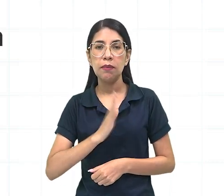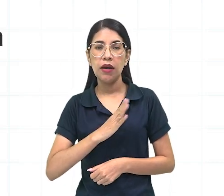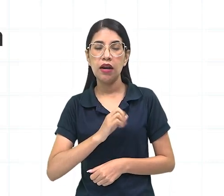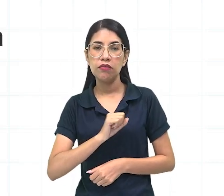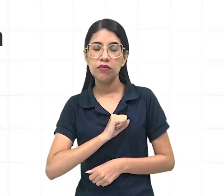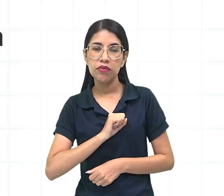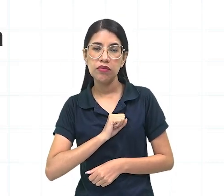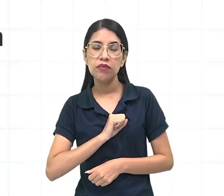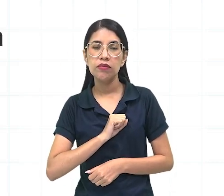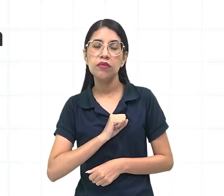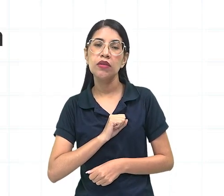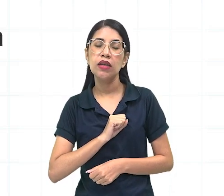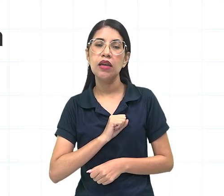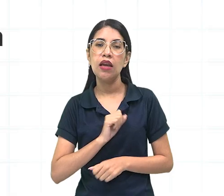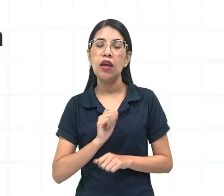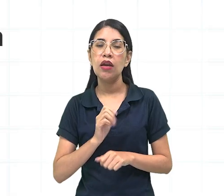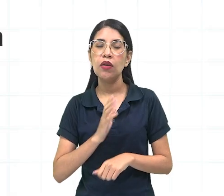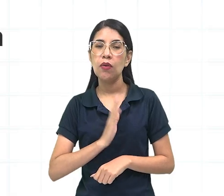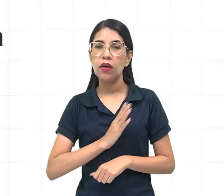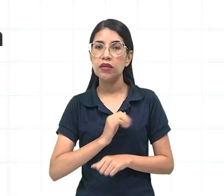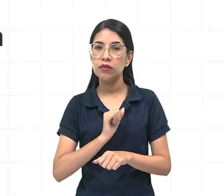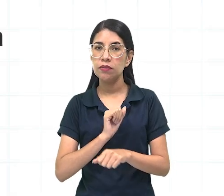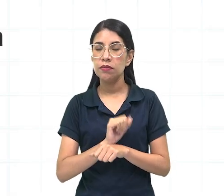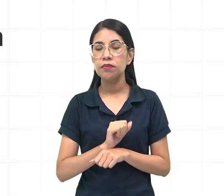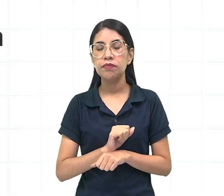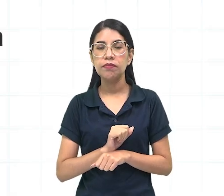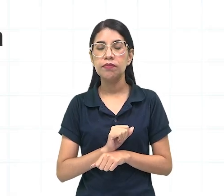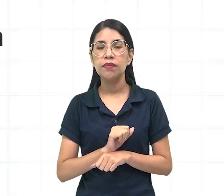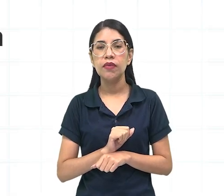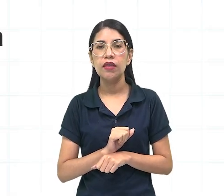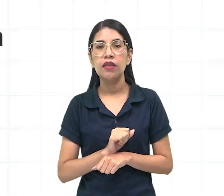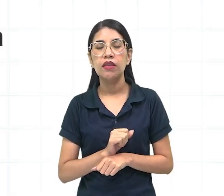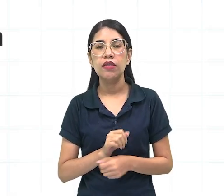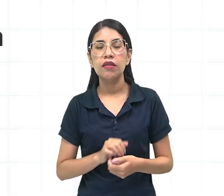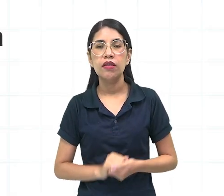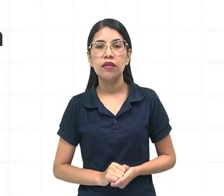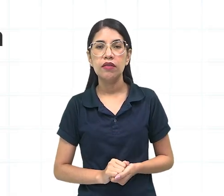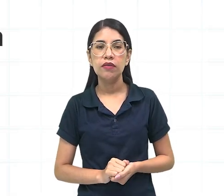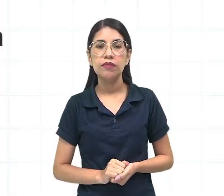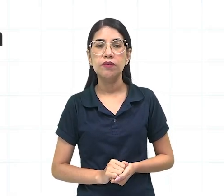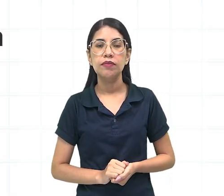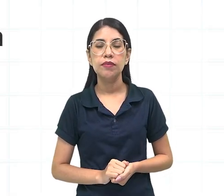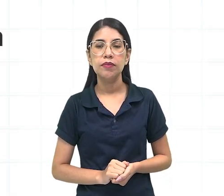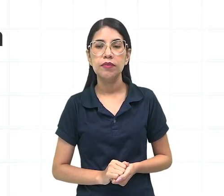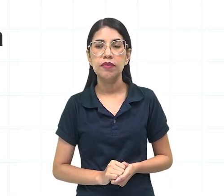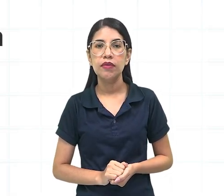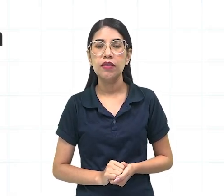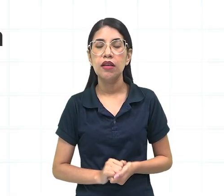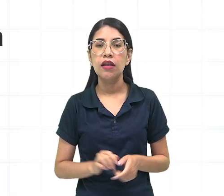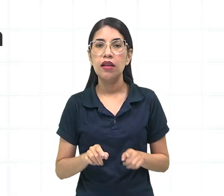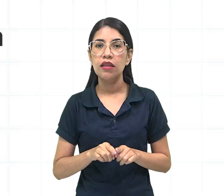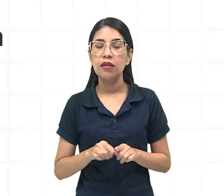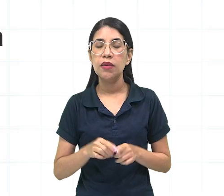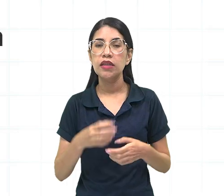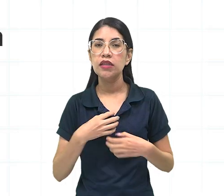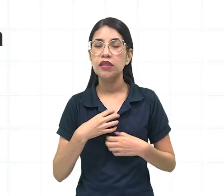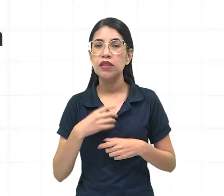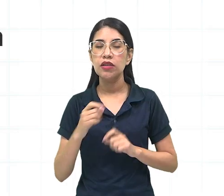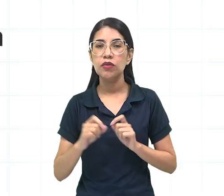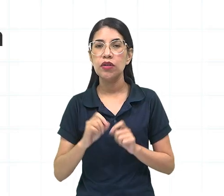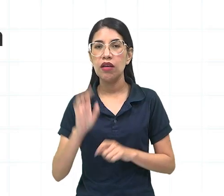a interrupção do batimento cardíaco, né, do batimento do coração, que tem como também sintomas